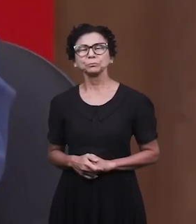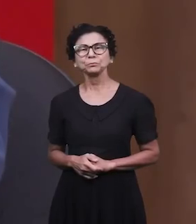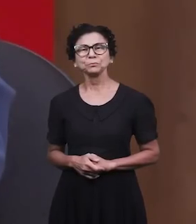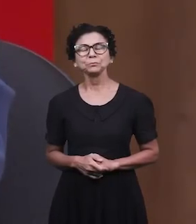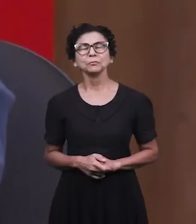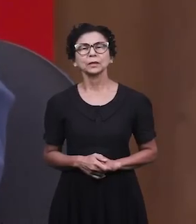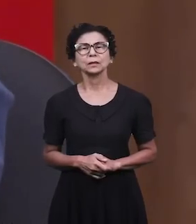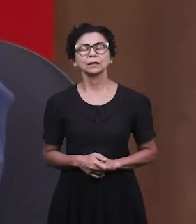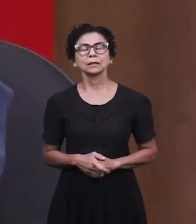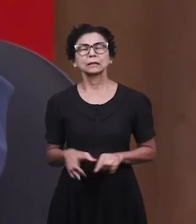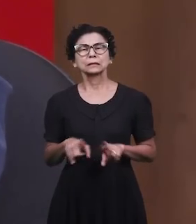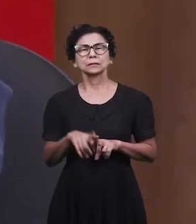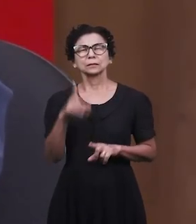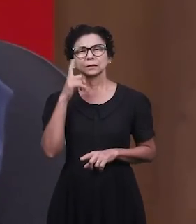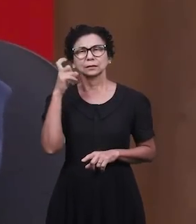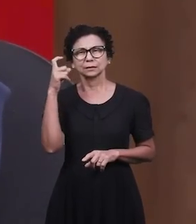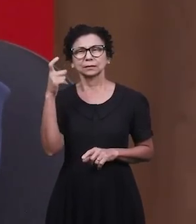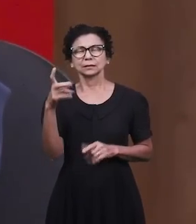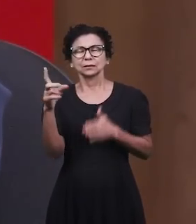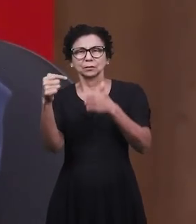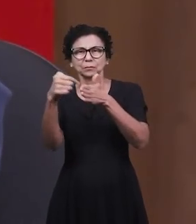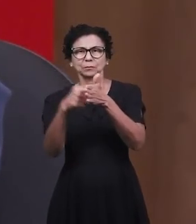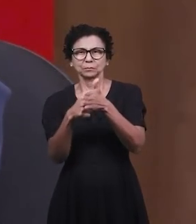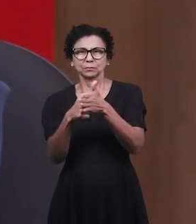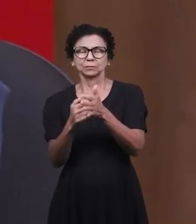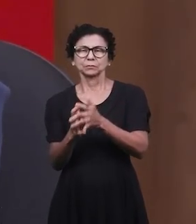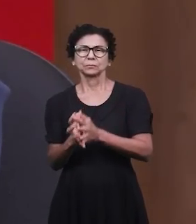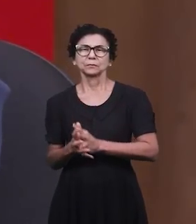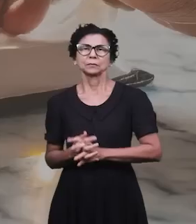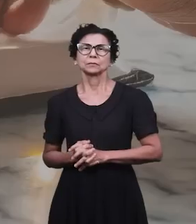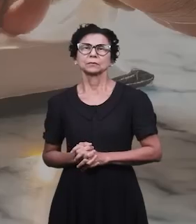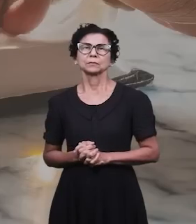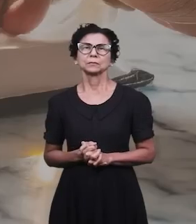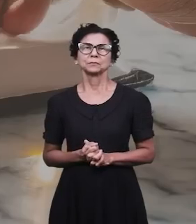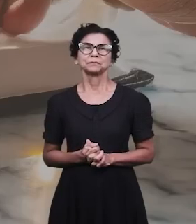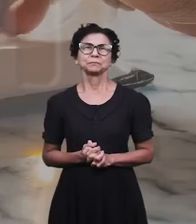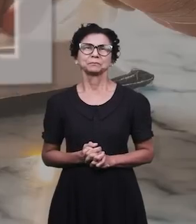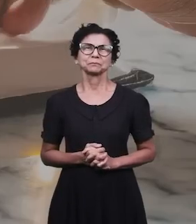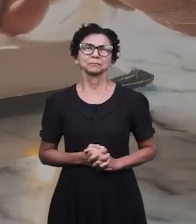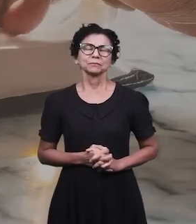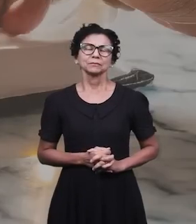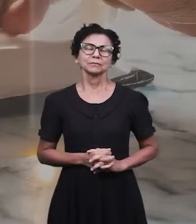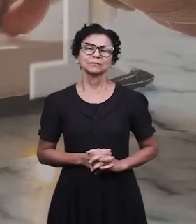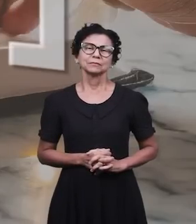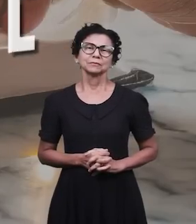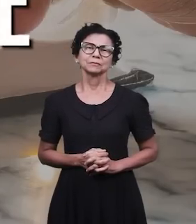interessante, que o irmão faz aqui é o seguinte.